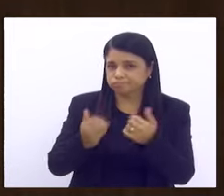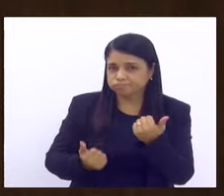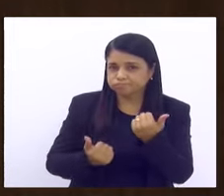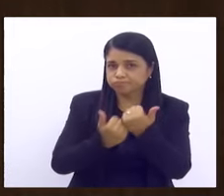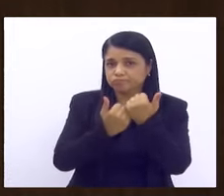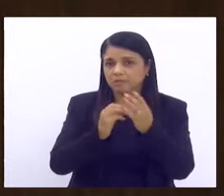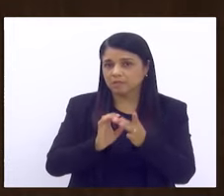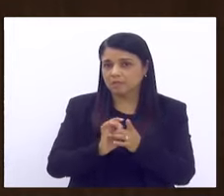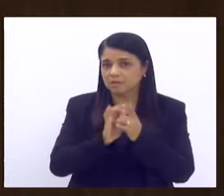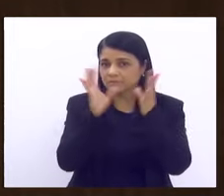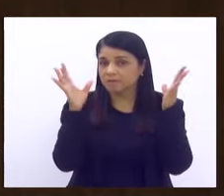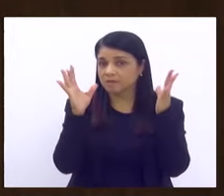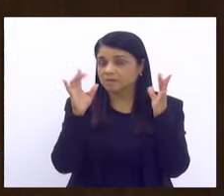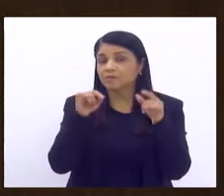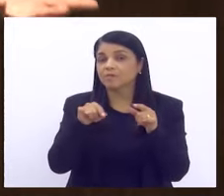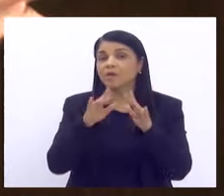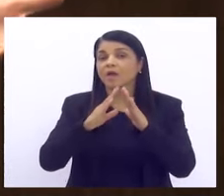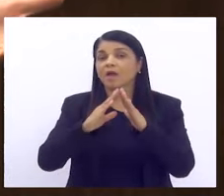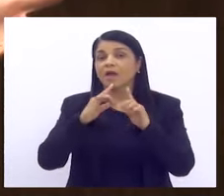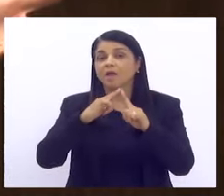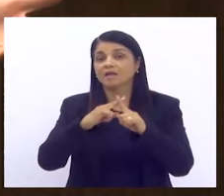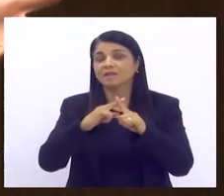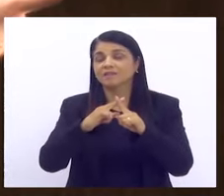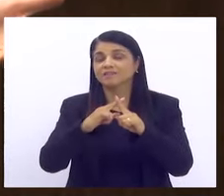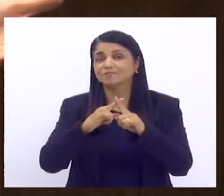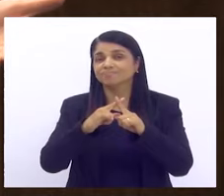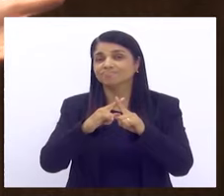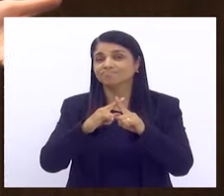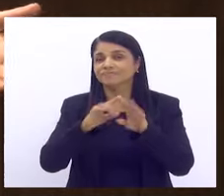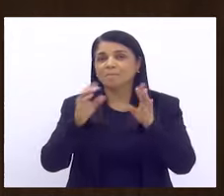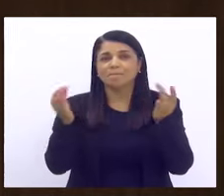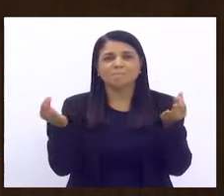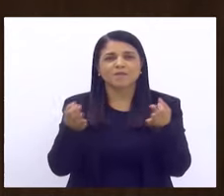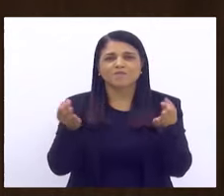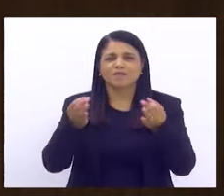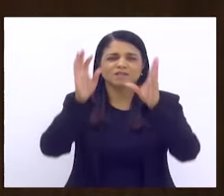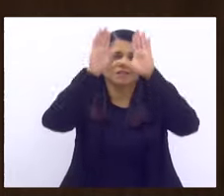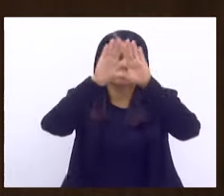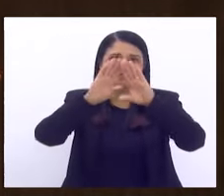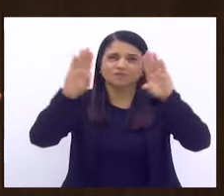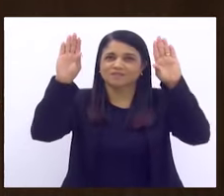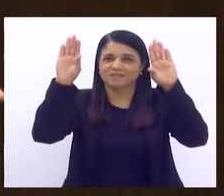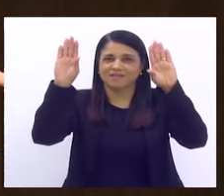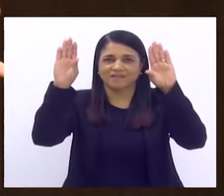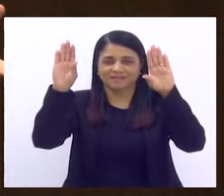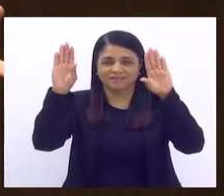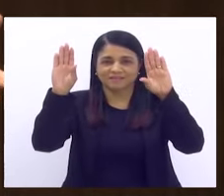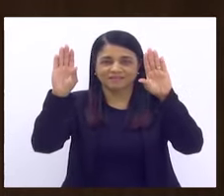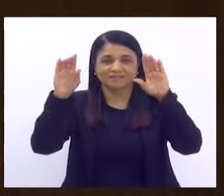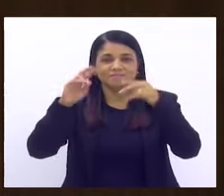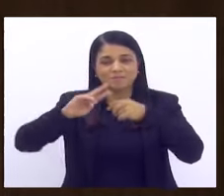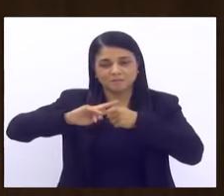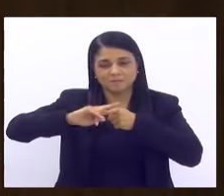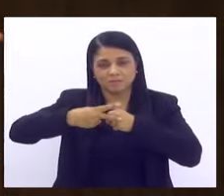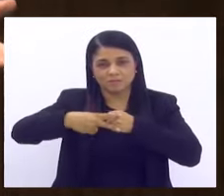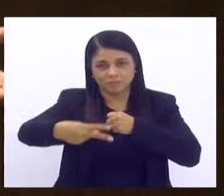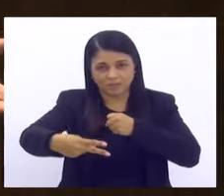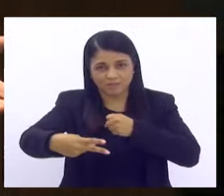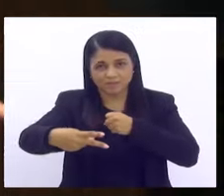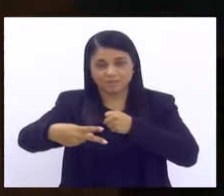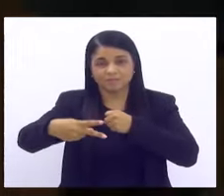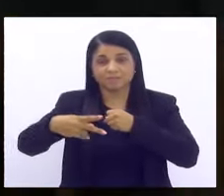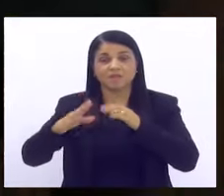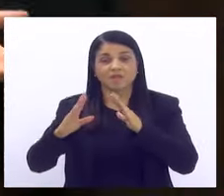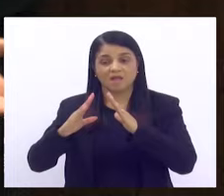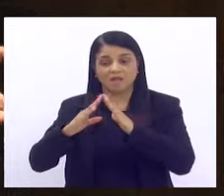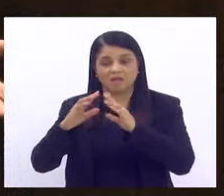libertos, é a igreja dos céus, porque, por via de consequência, a igreja dos